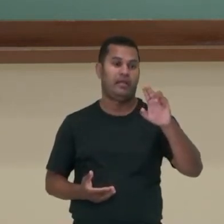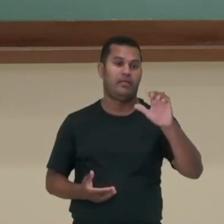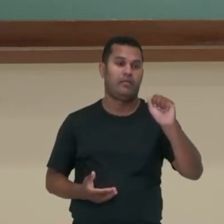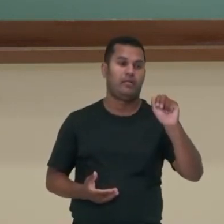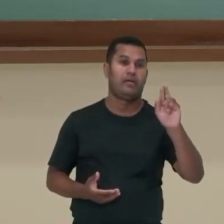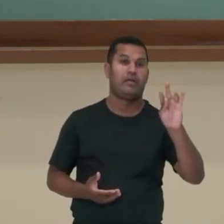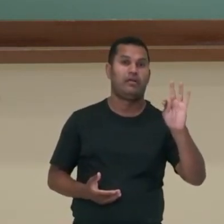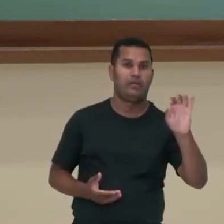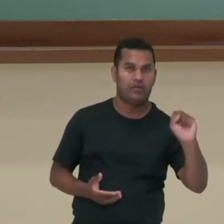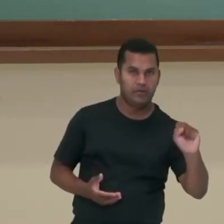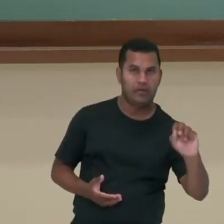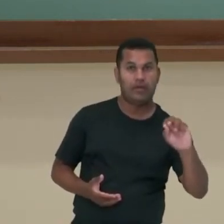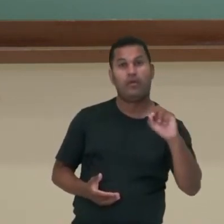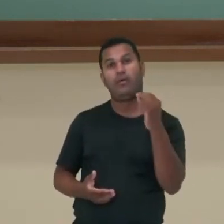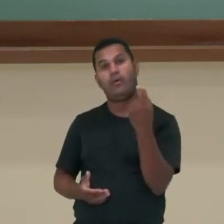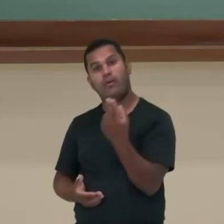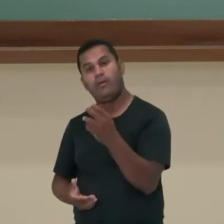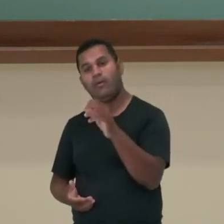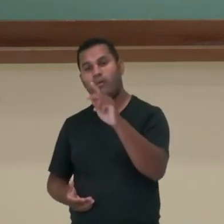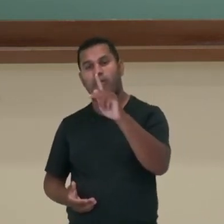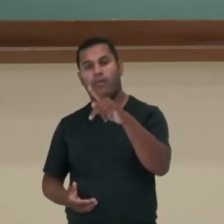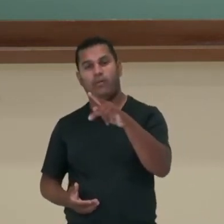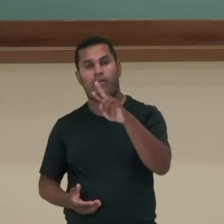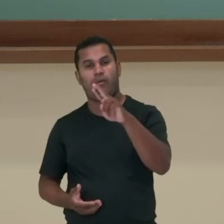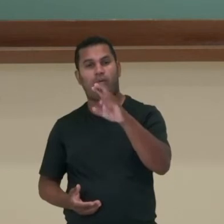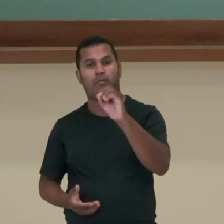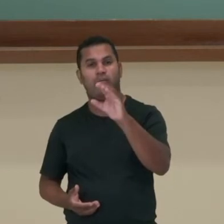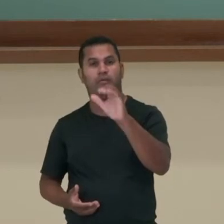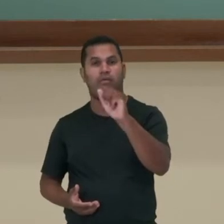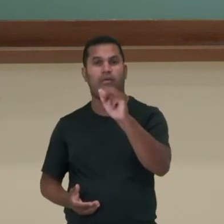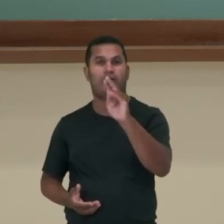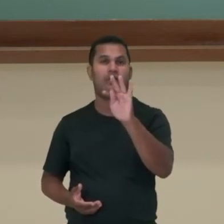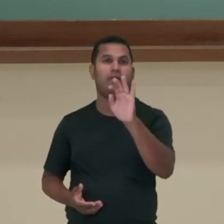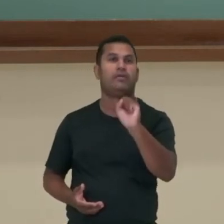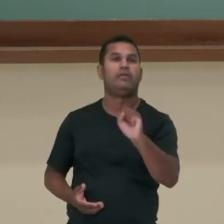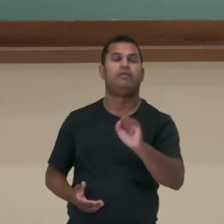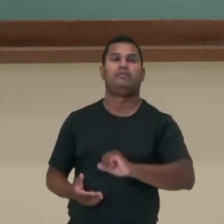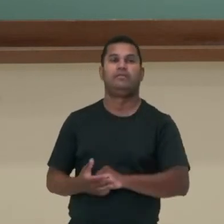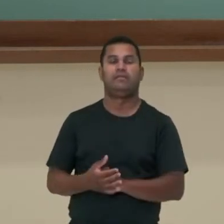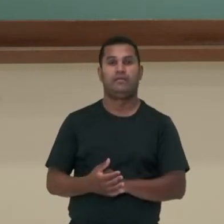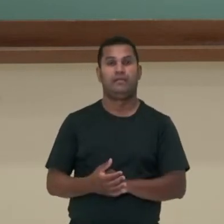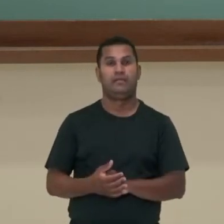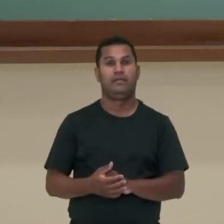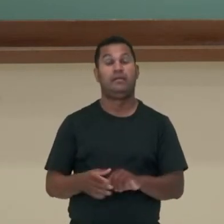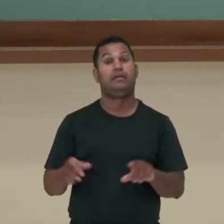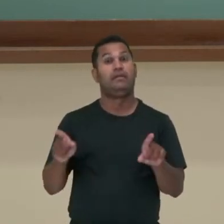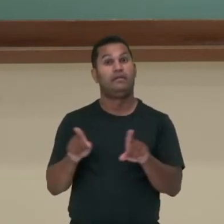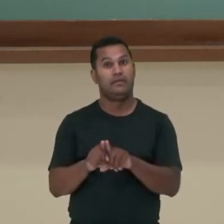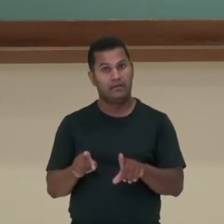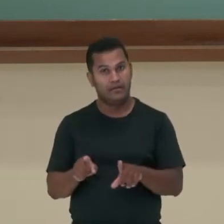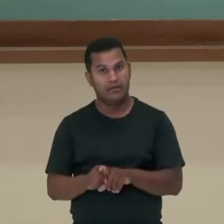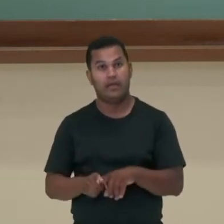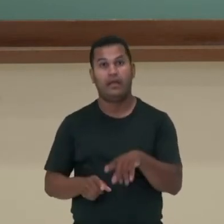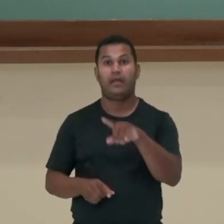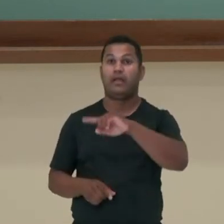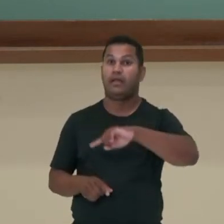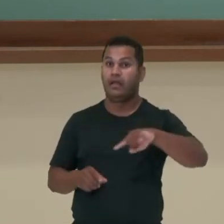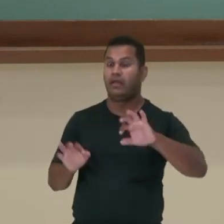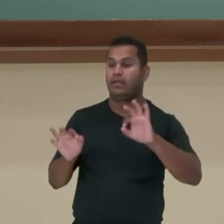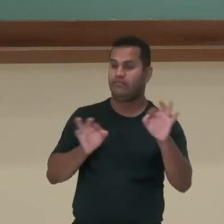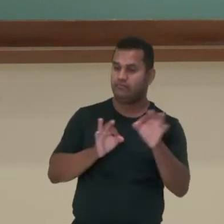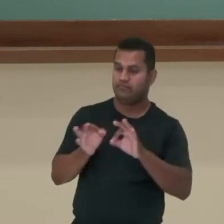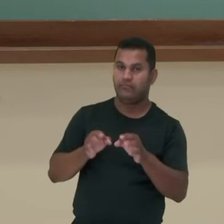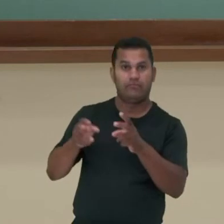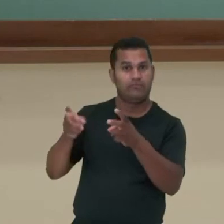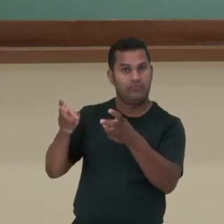citoplasma, e eucarionte, quando o material genético está guardado no citoplasma. Os organismos possuem